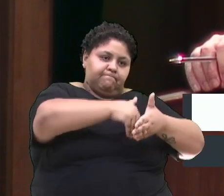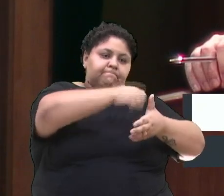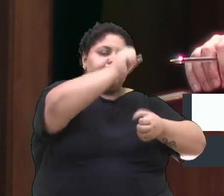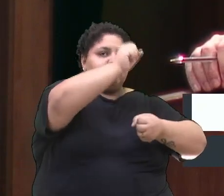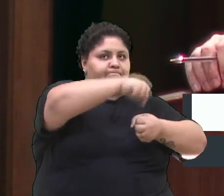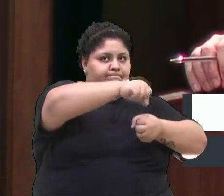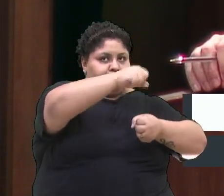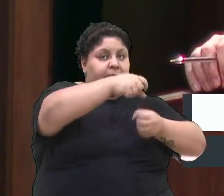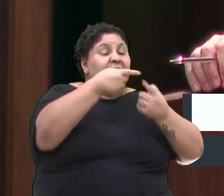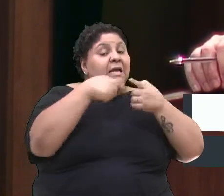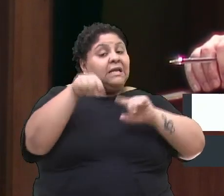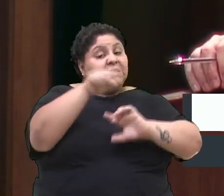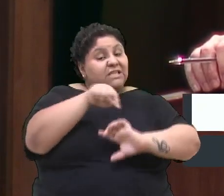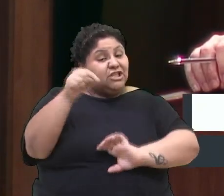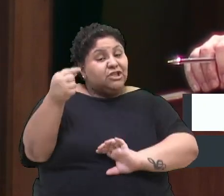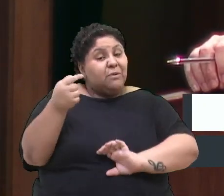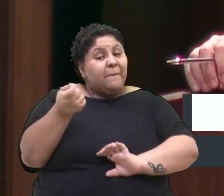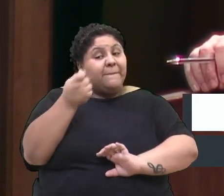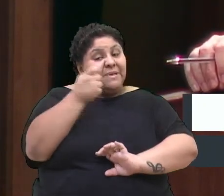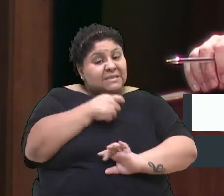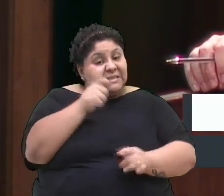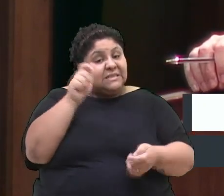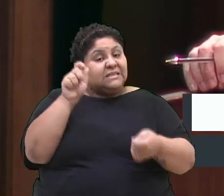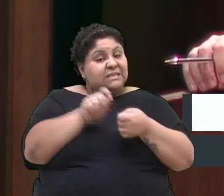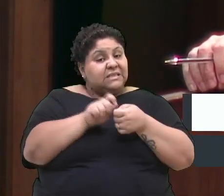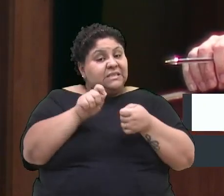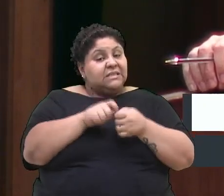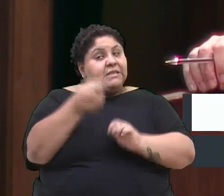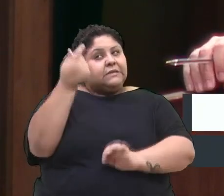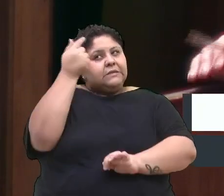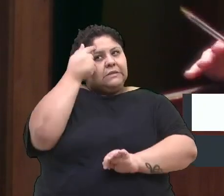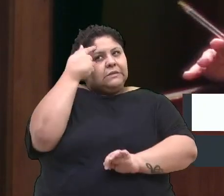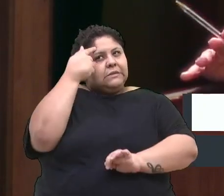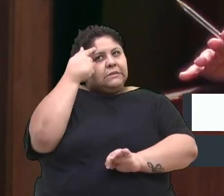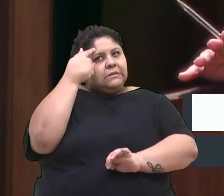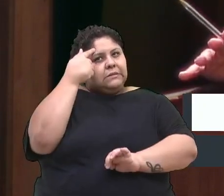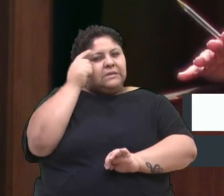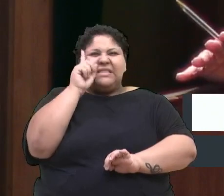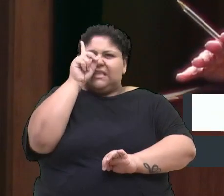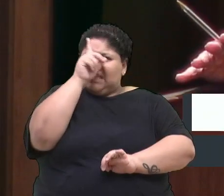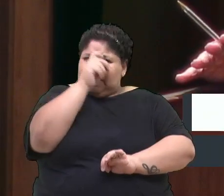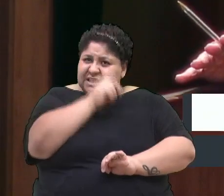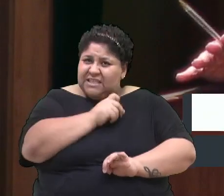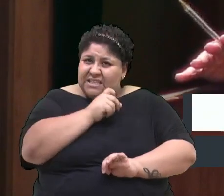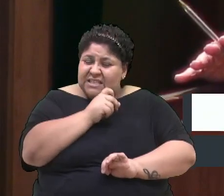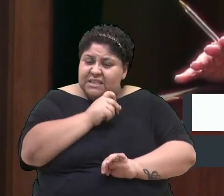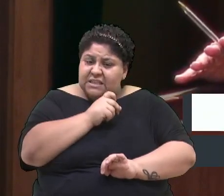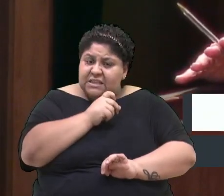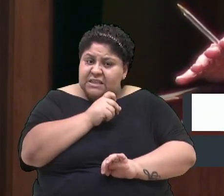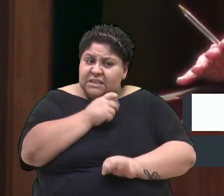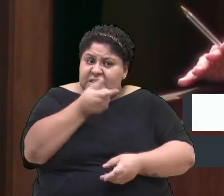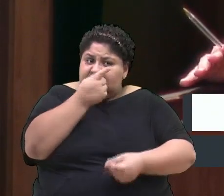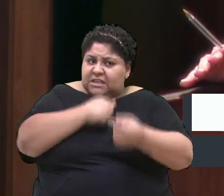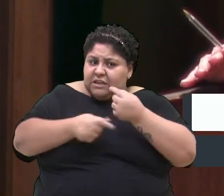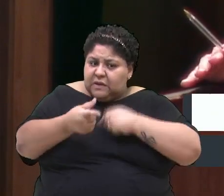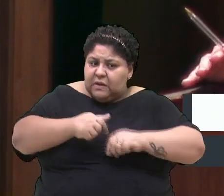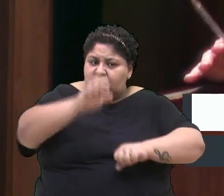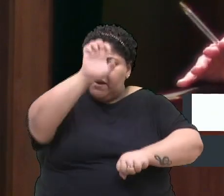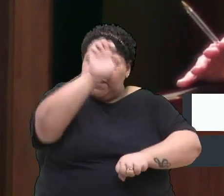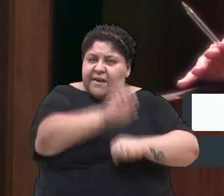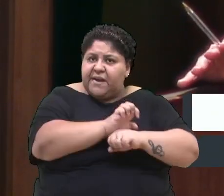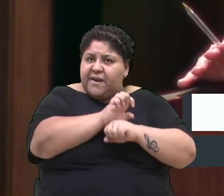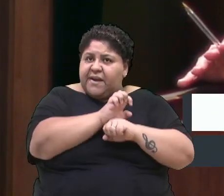moção, mas a gente precisa fazer essas reflexões a respeito da dificuldade que é administrar um Estado, que